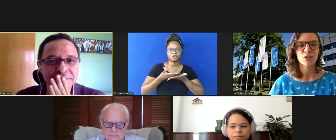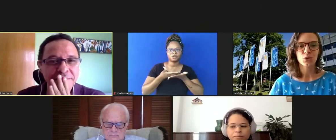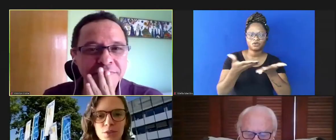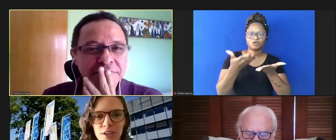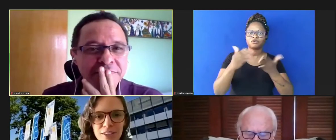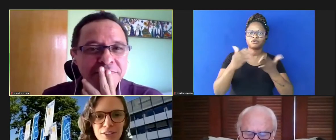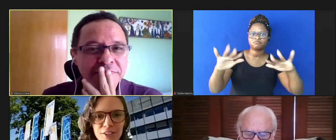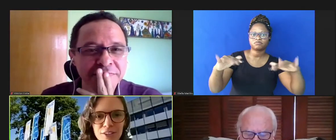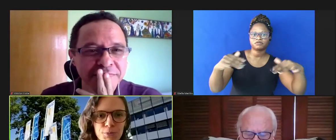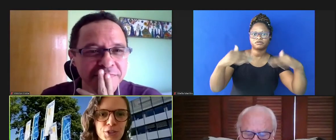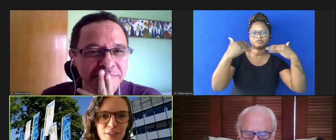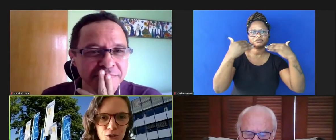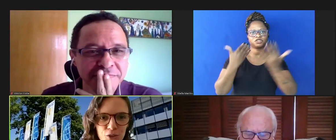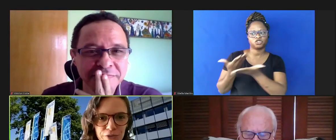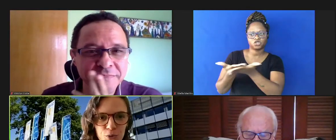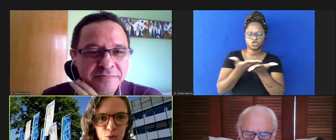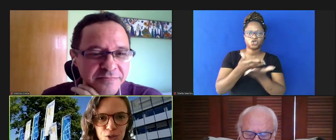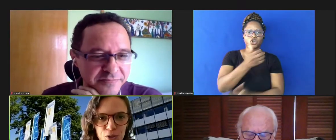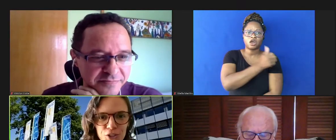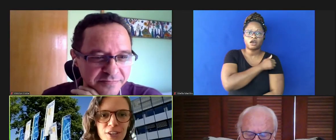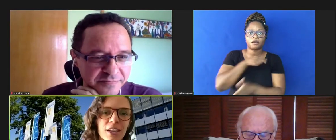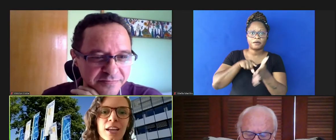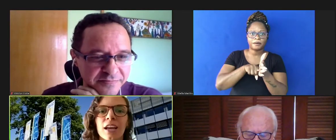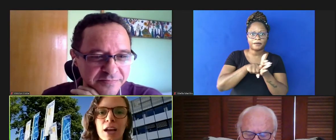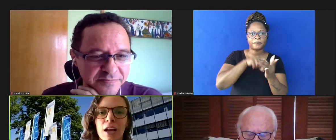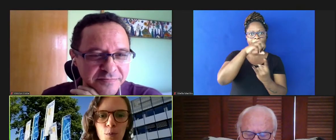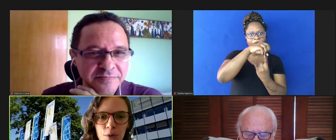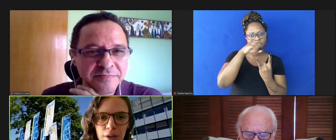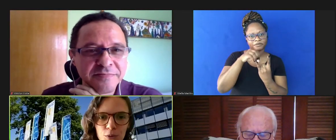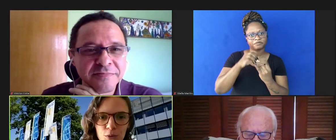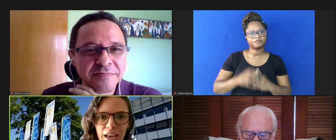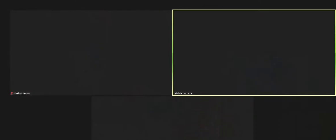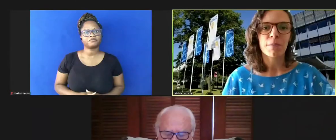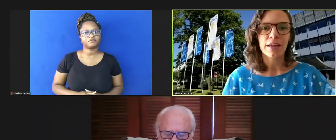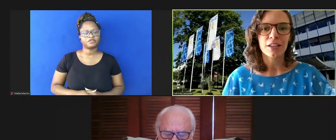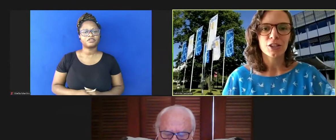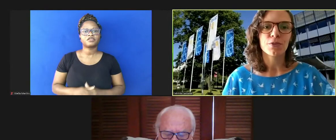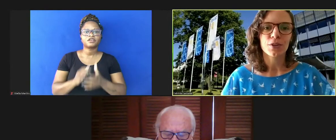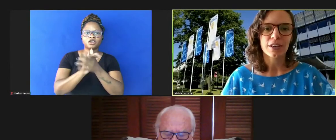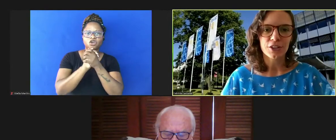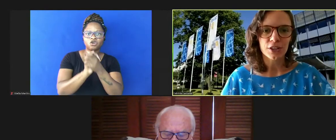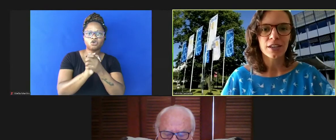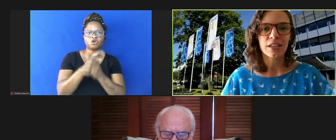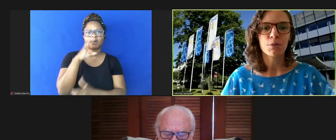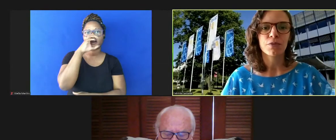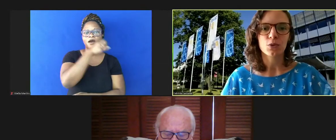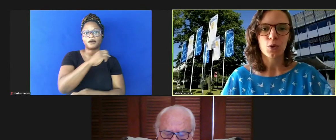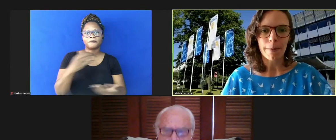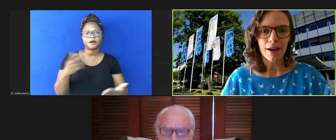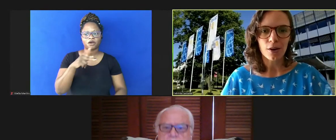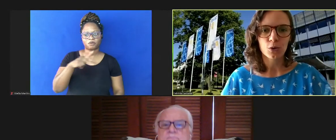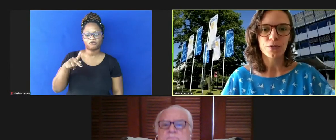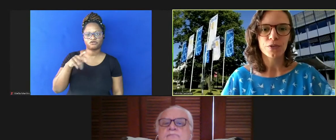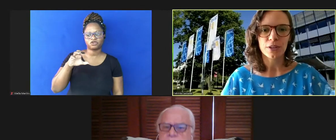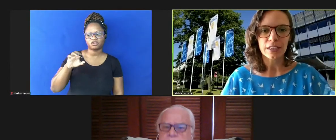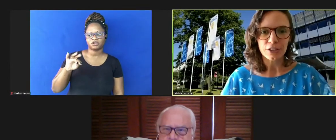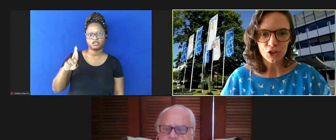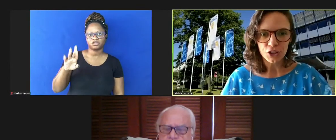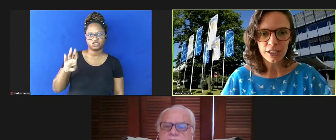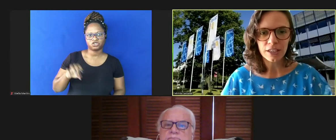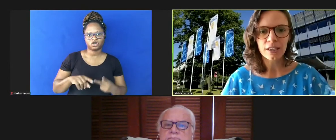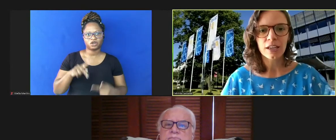assistem, estudantes, pesquisadores da Fiocruz. Cumprimento aqui rapidamente, professora Cristiane, professor Paulo,